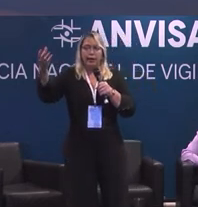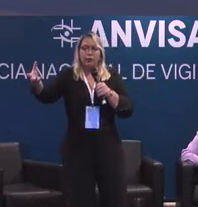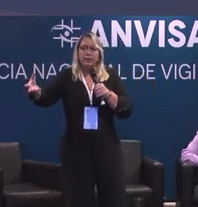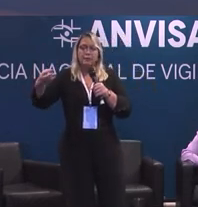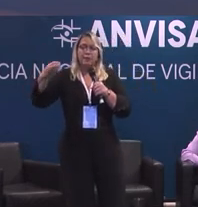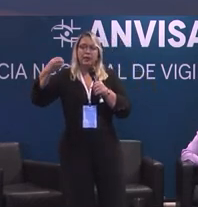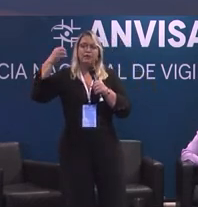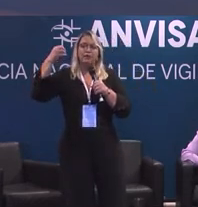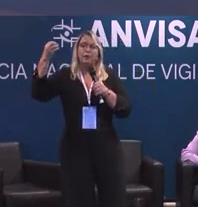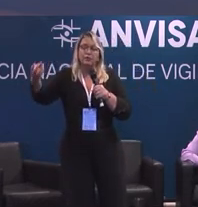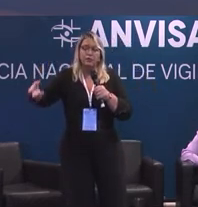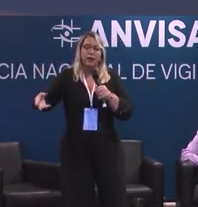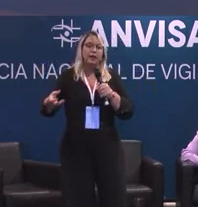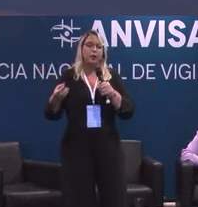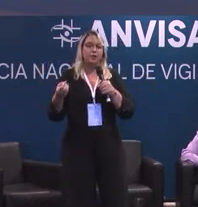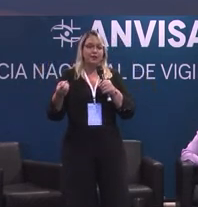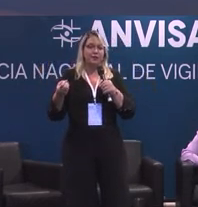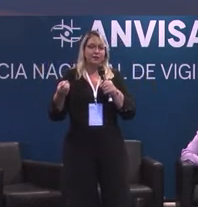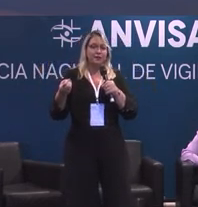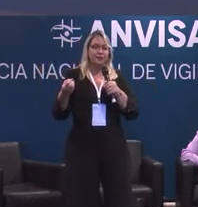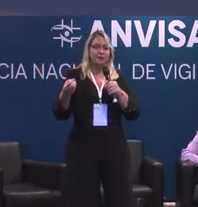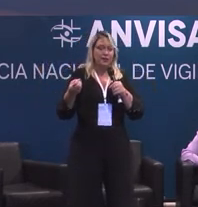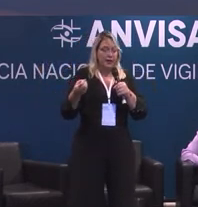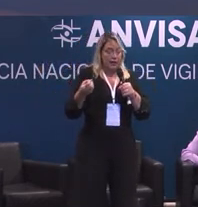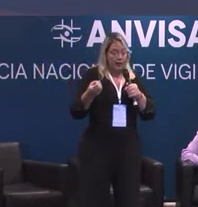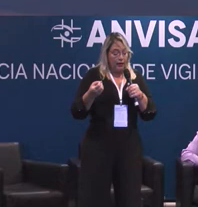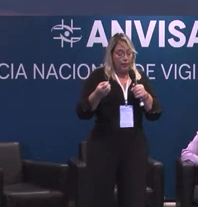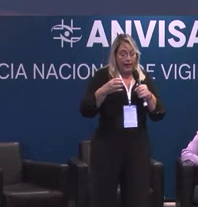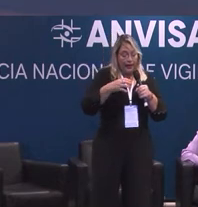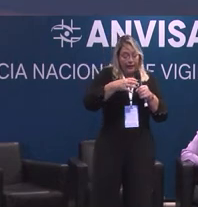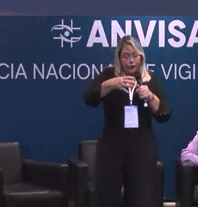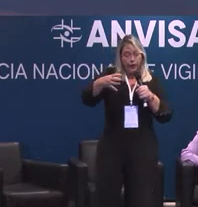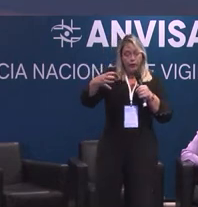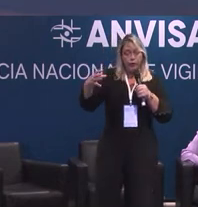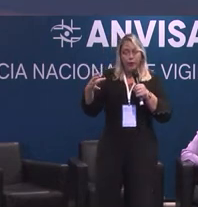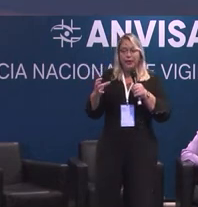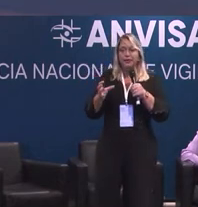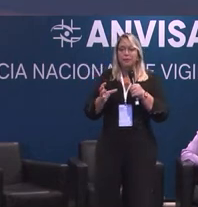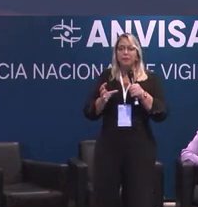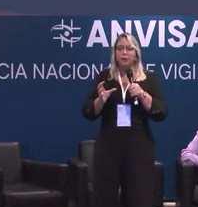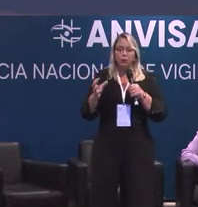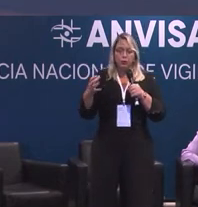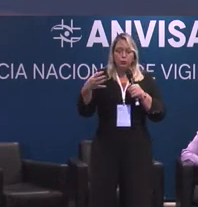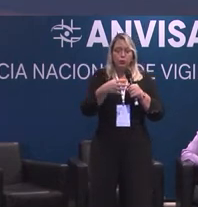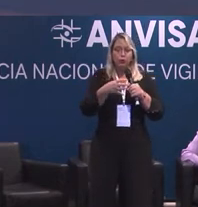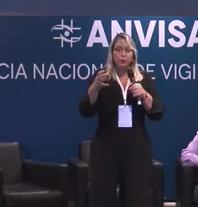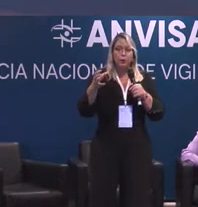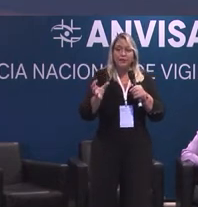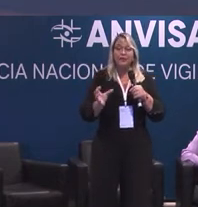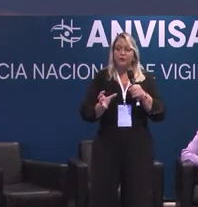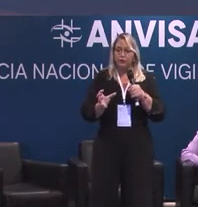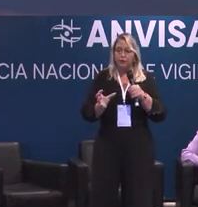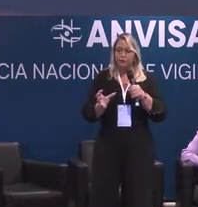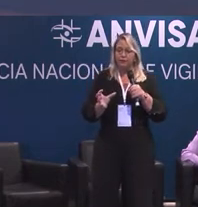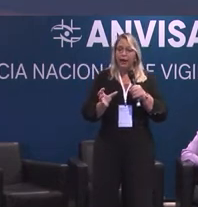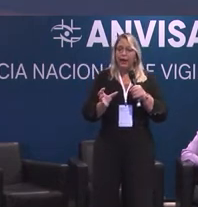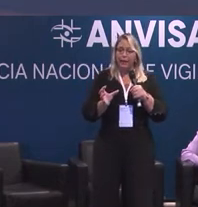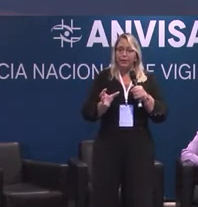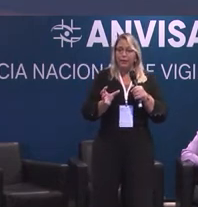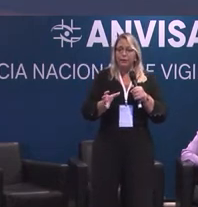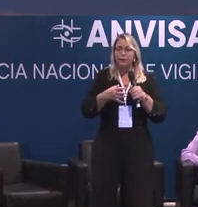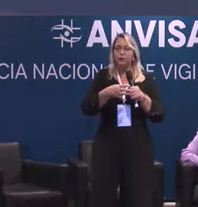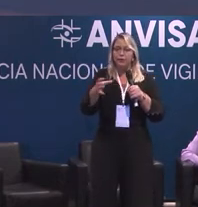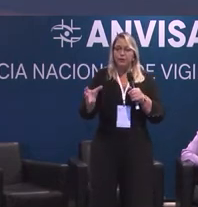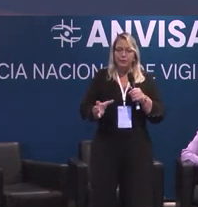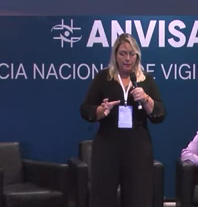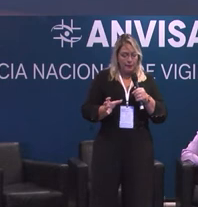Ela não dissemina informações valiosas. Então, foi uma percepção muito, muito positiva. A pandemia